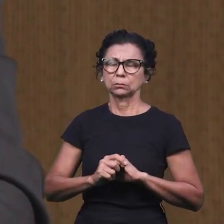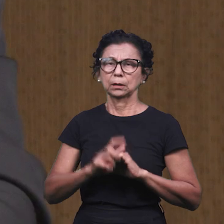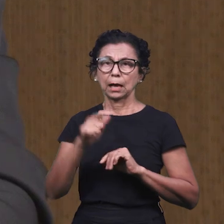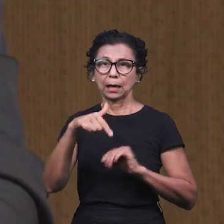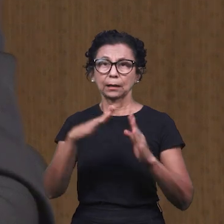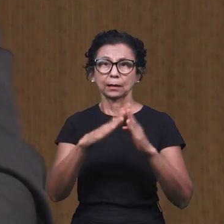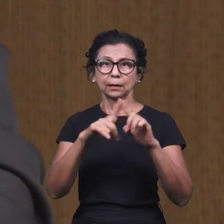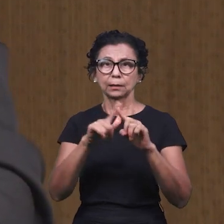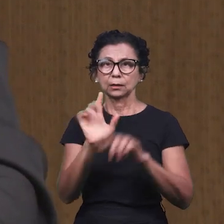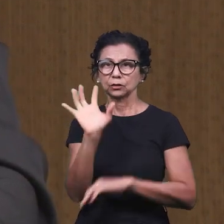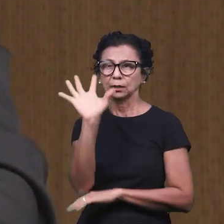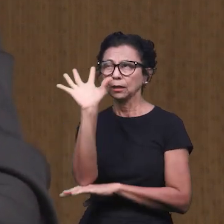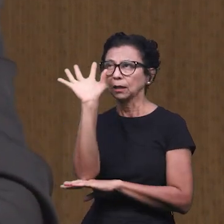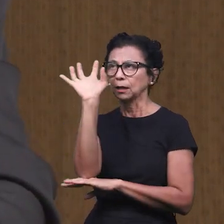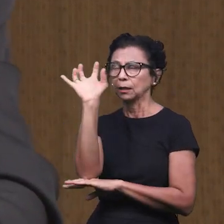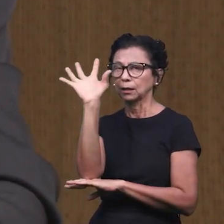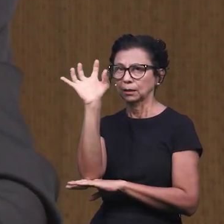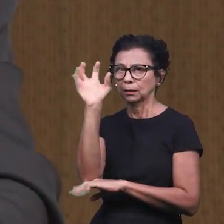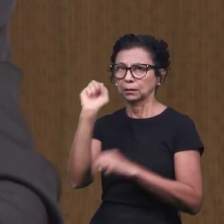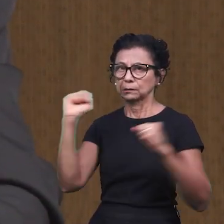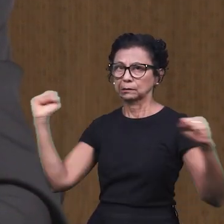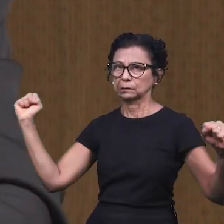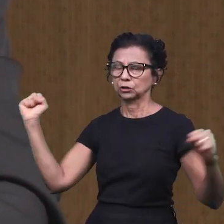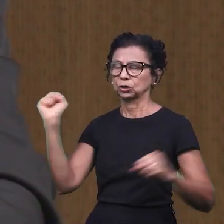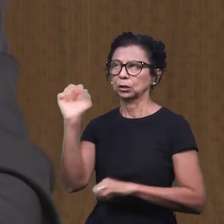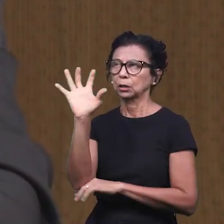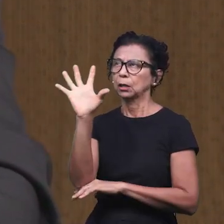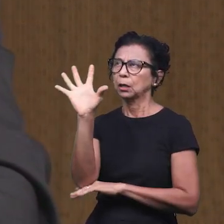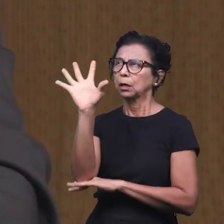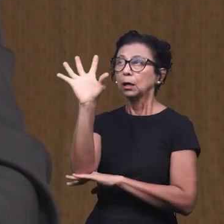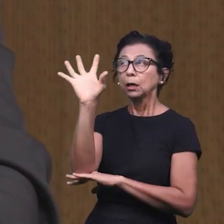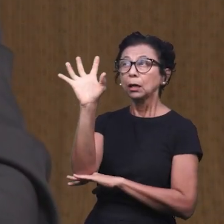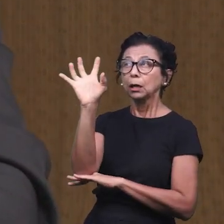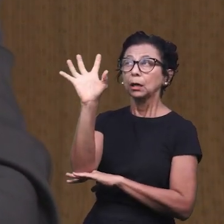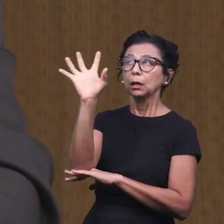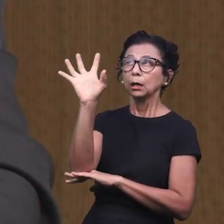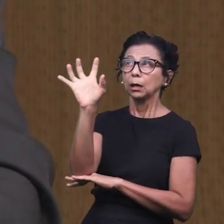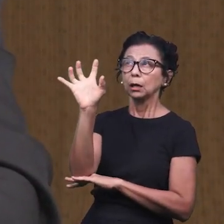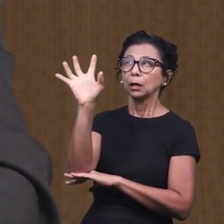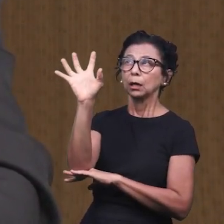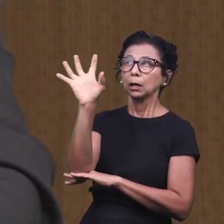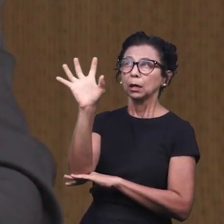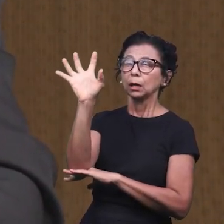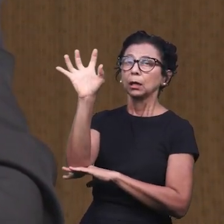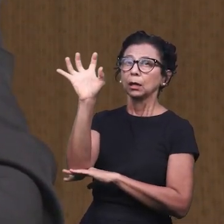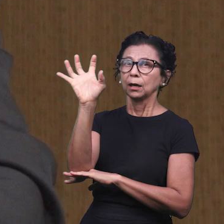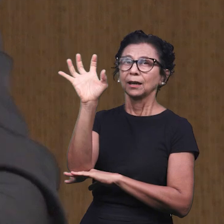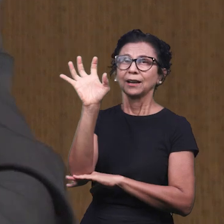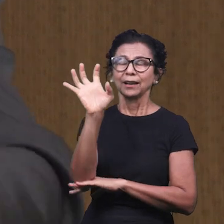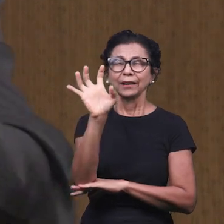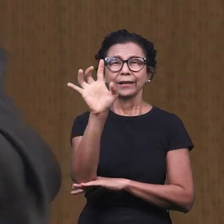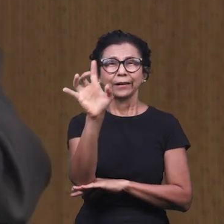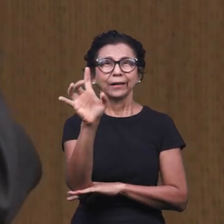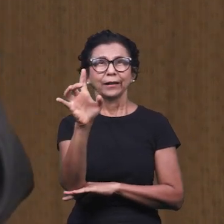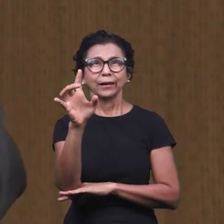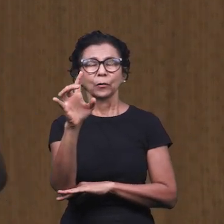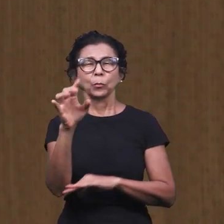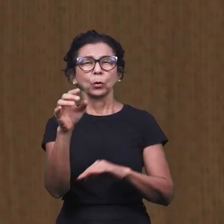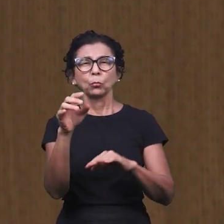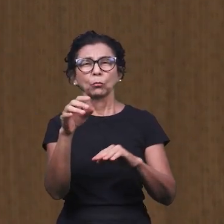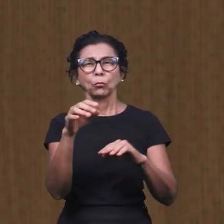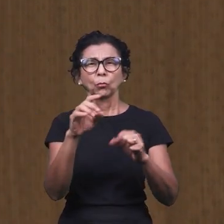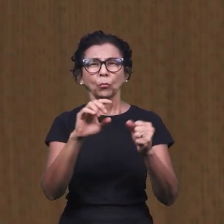Então ele vai numa outra frequência, a banda K1 é frequência alta, manda para o satélite e aí a pessoa na